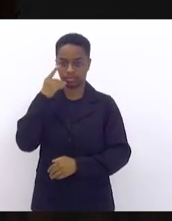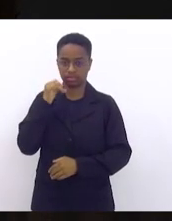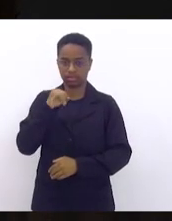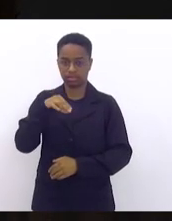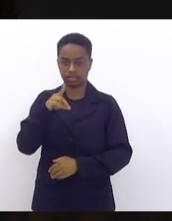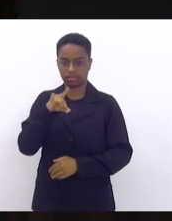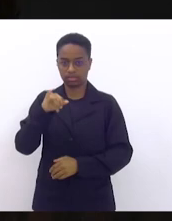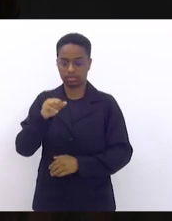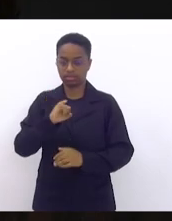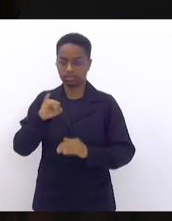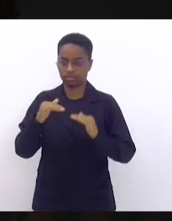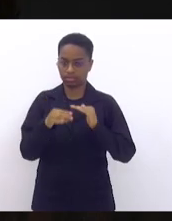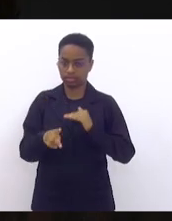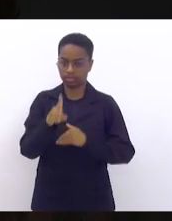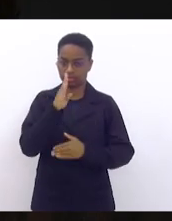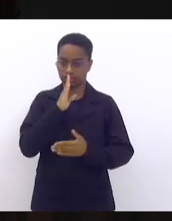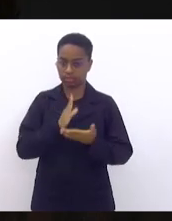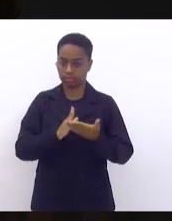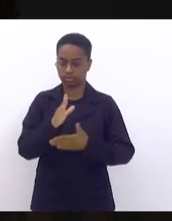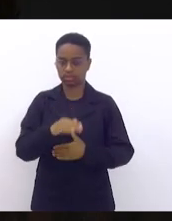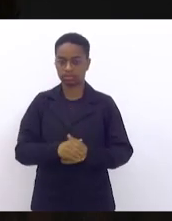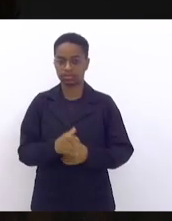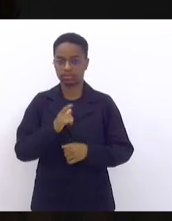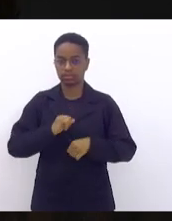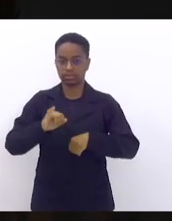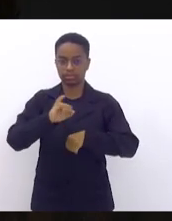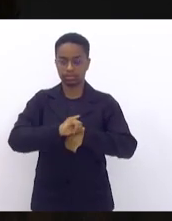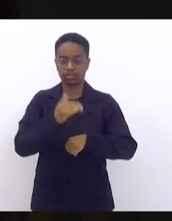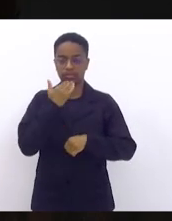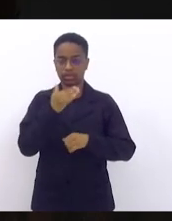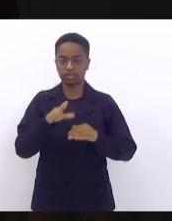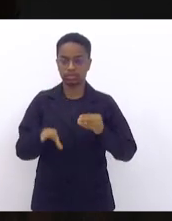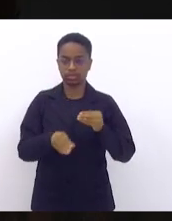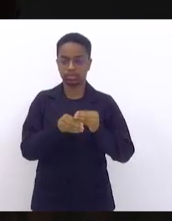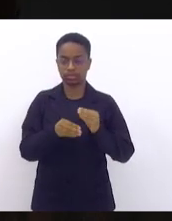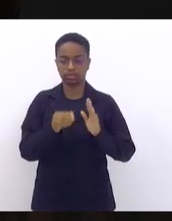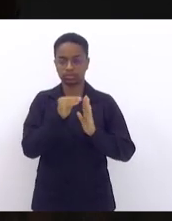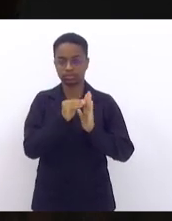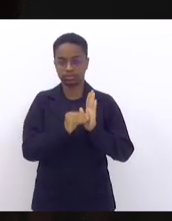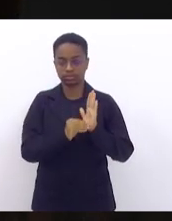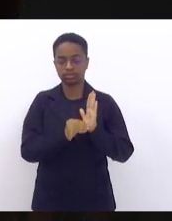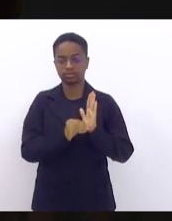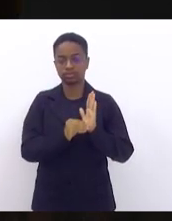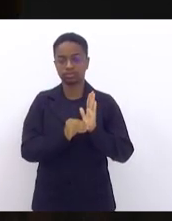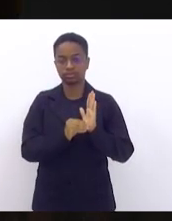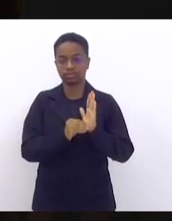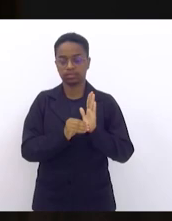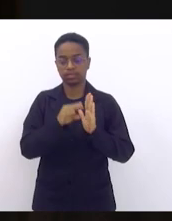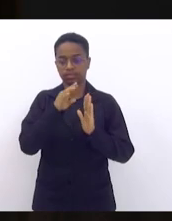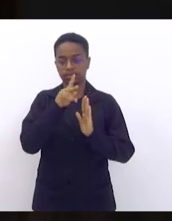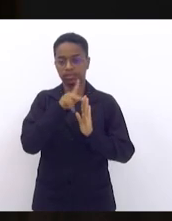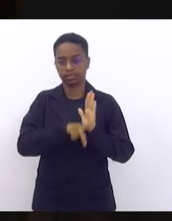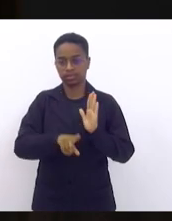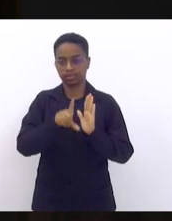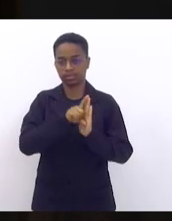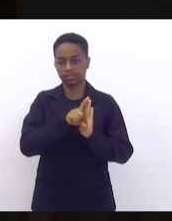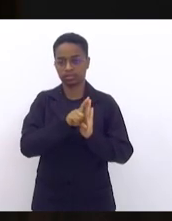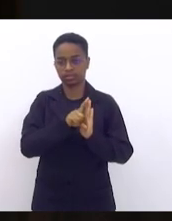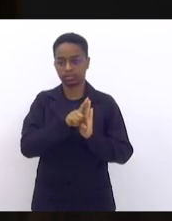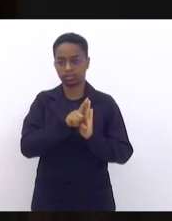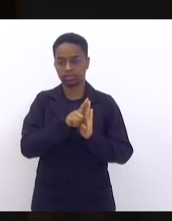Indy Ramelau. Senhores que aprovam, permaneçam como estão, aprovados. Há sobre a mesa requerimento de inclusão na ordem do dia do projeto